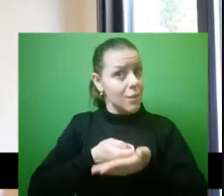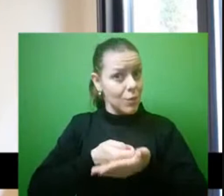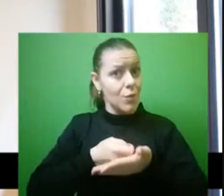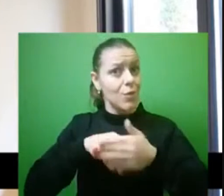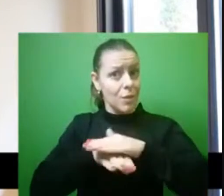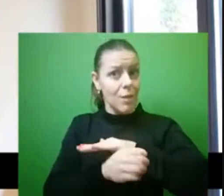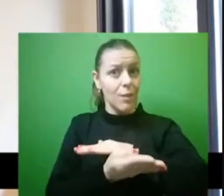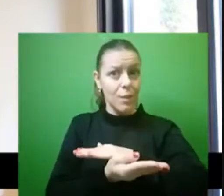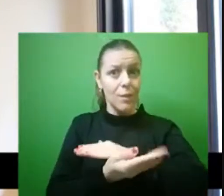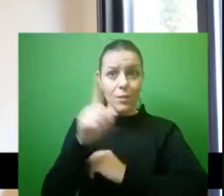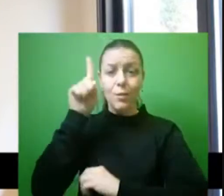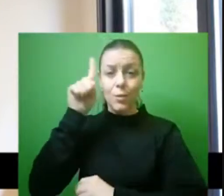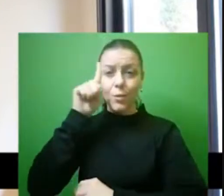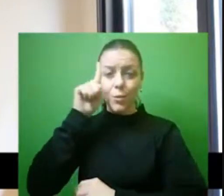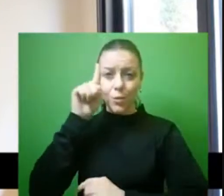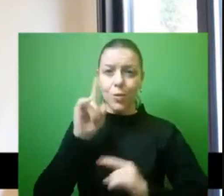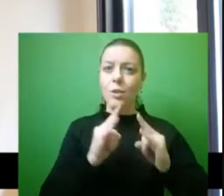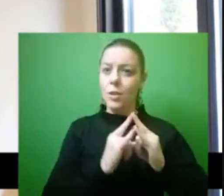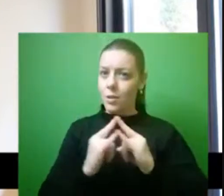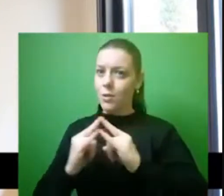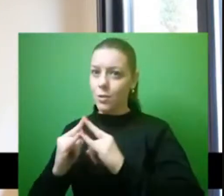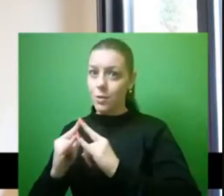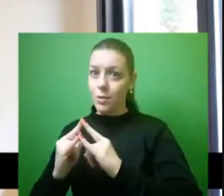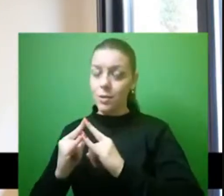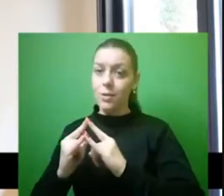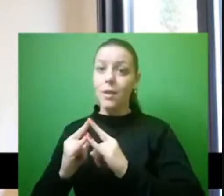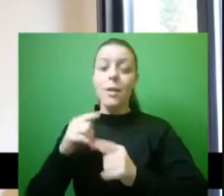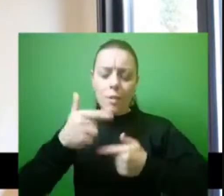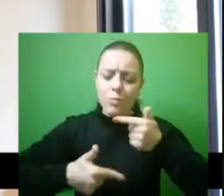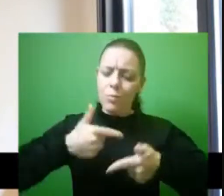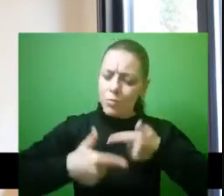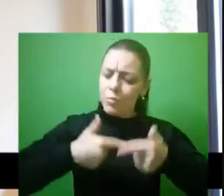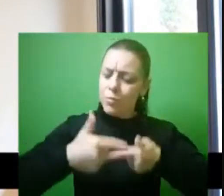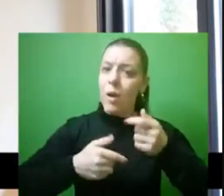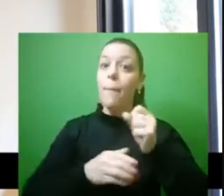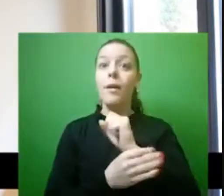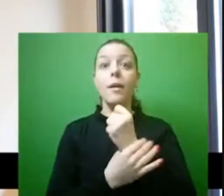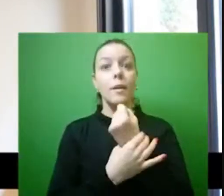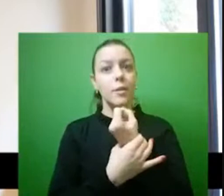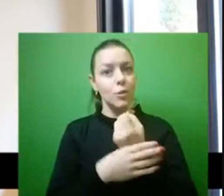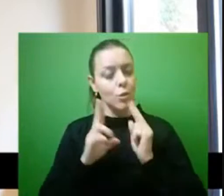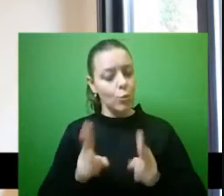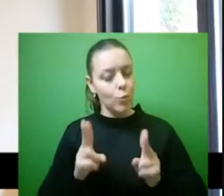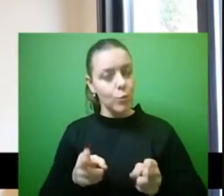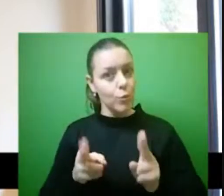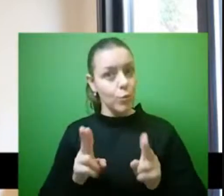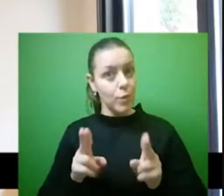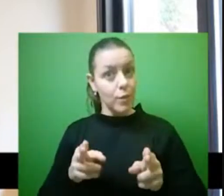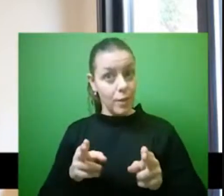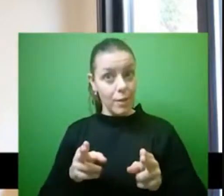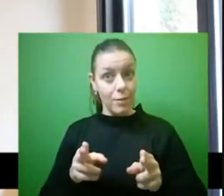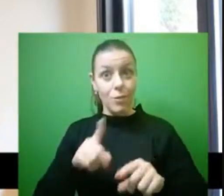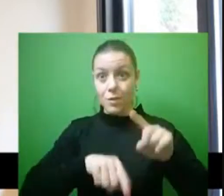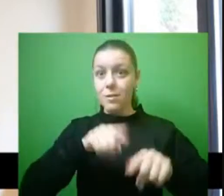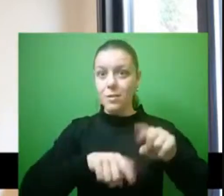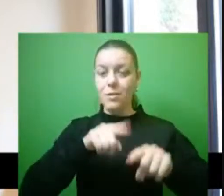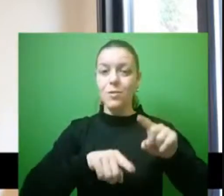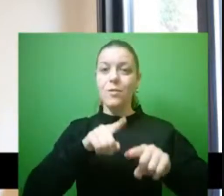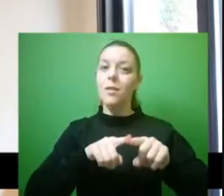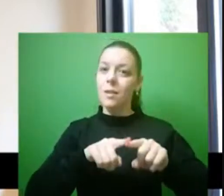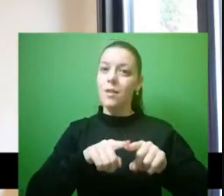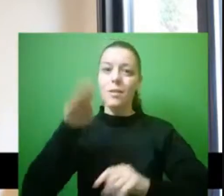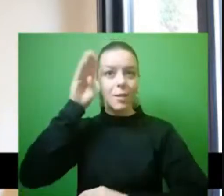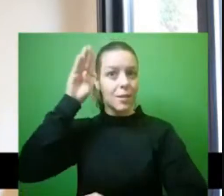que nos exigiu adaptações nas rotinas institucionais, trabalhamos muito para garantir a